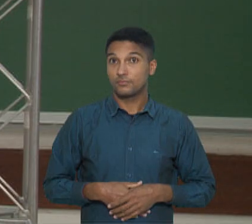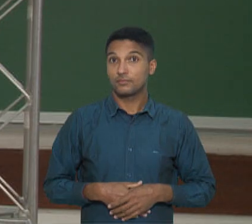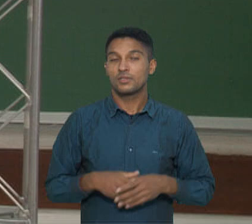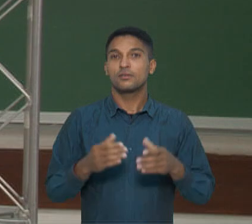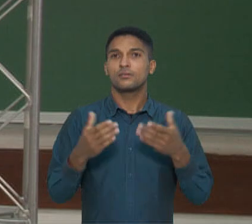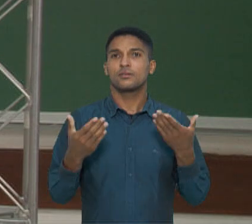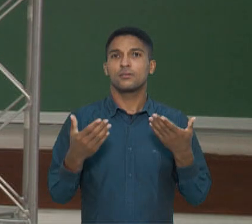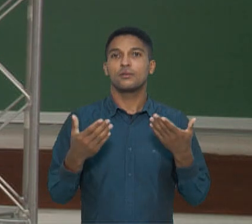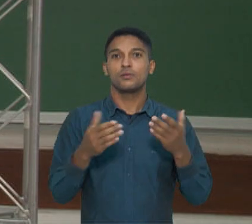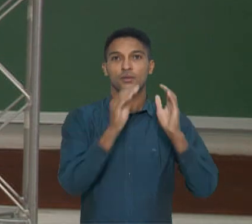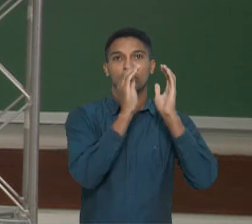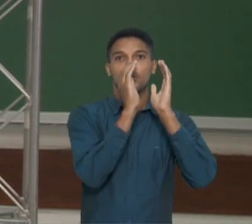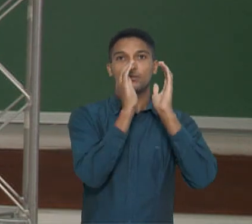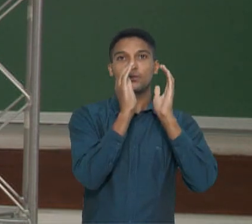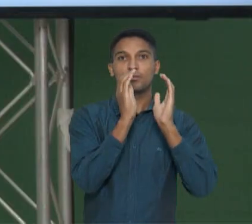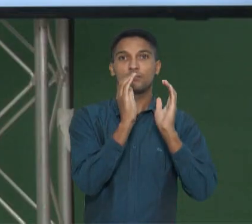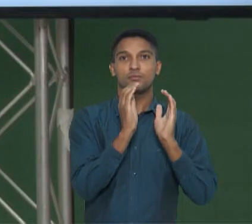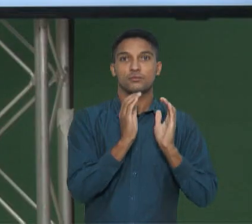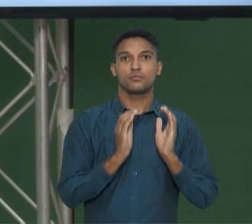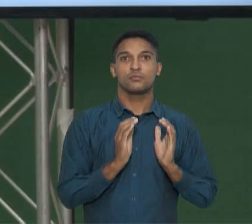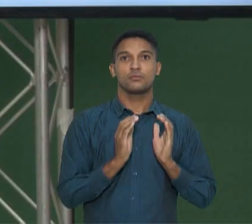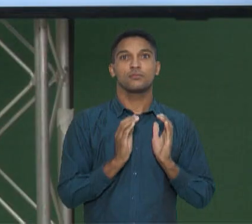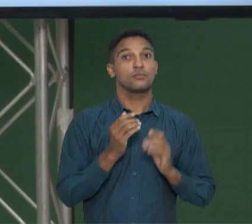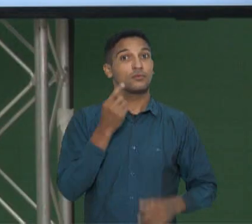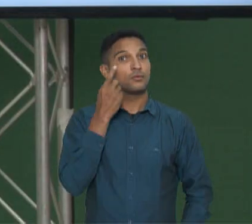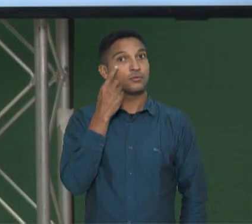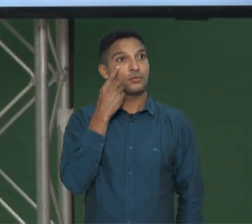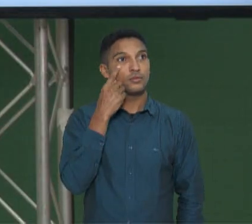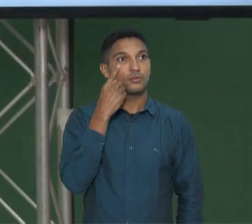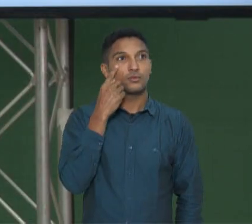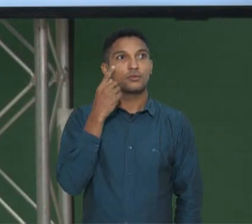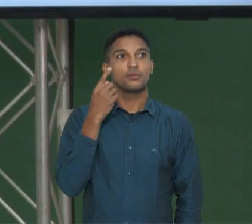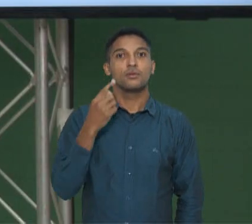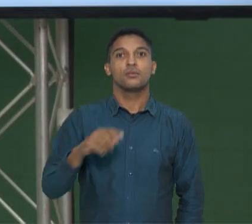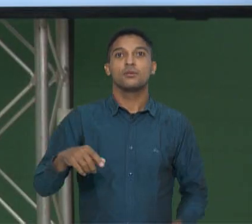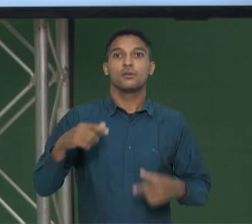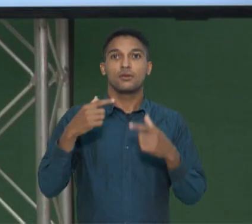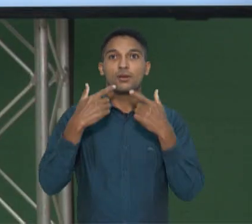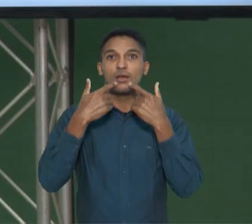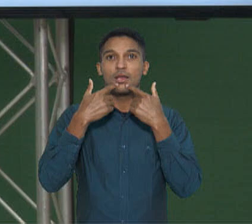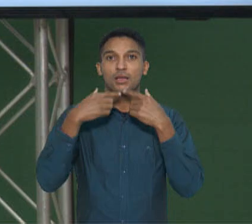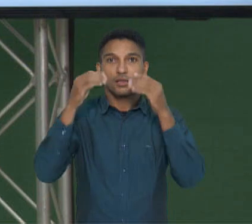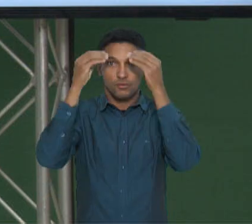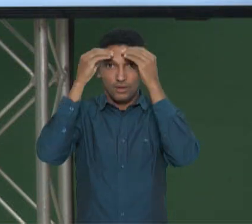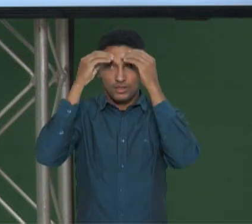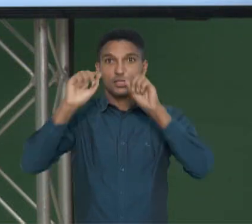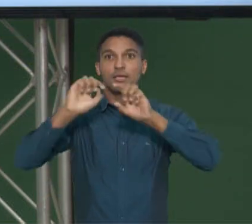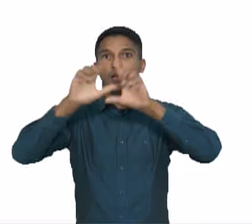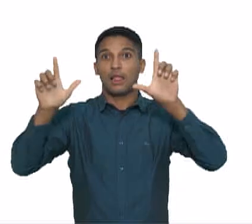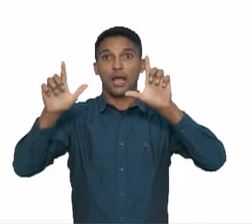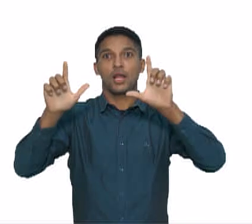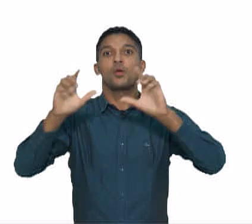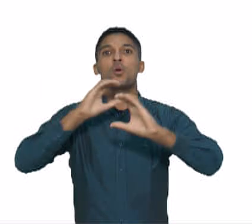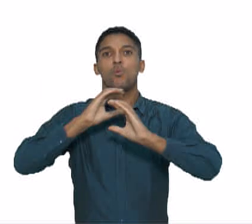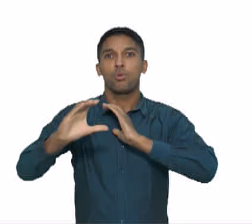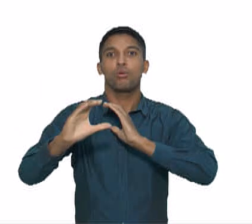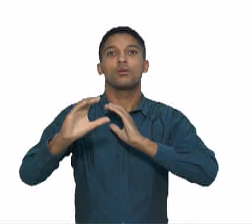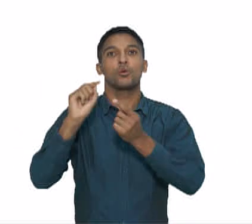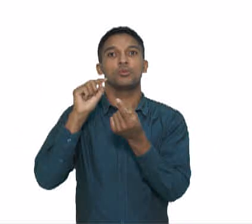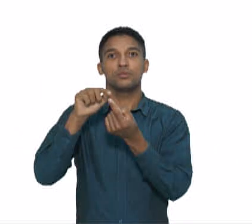Então, das 6 alternativas aqui, vamos ver. La lenguaje claro y objetivo. La